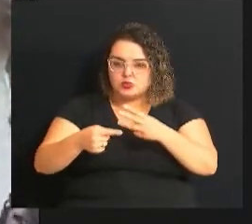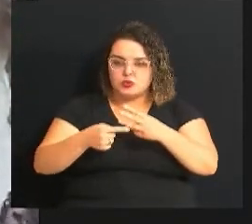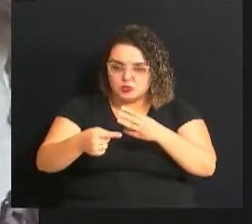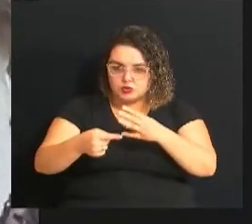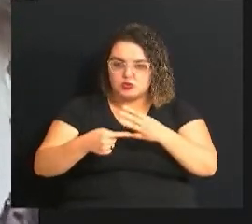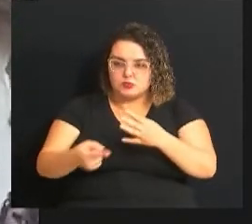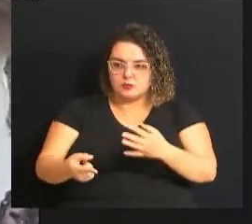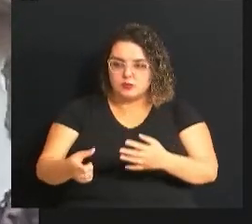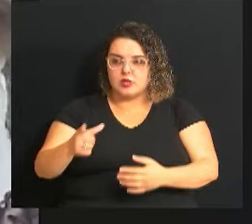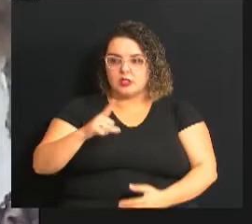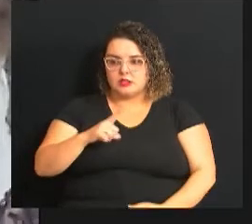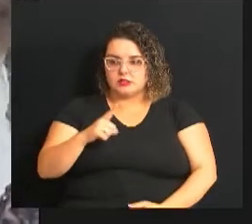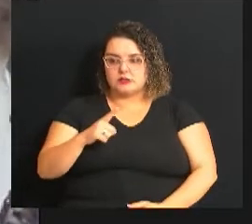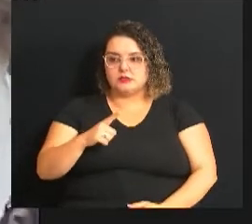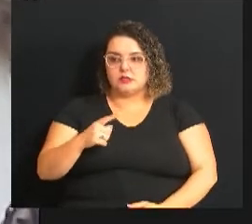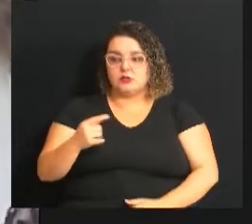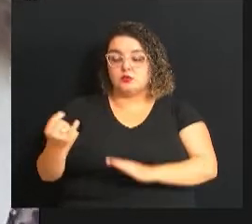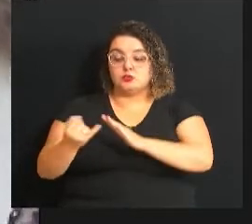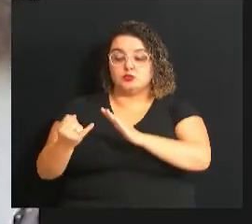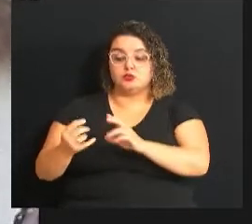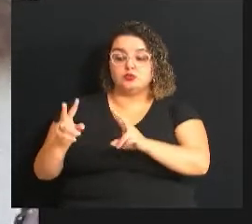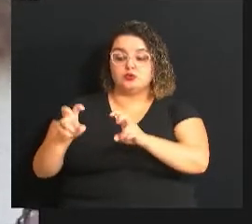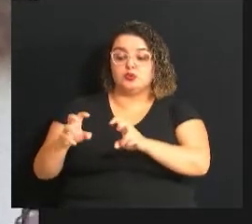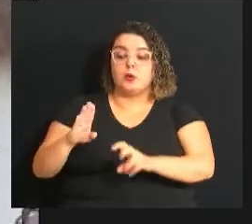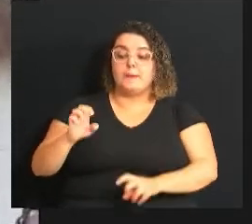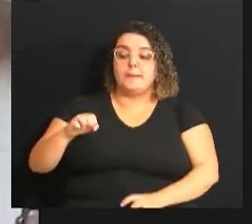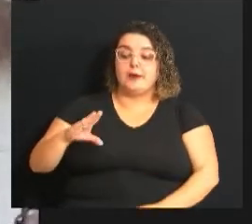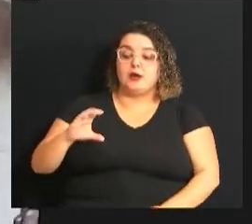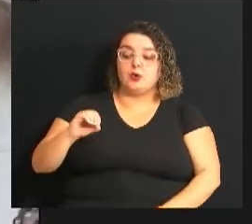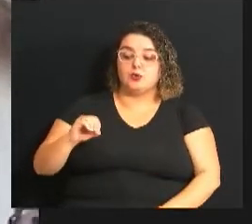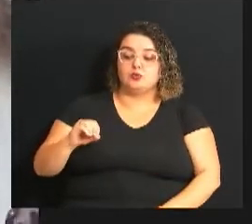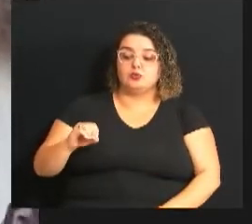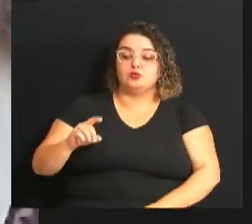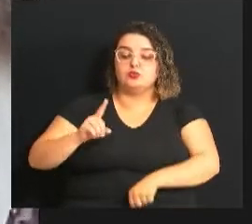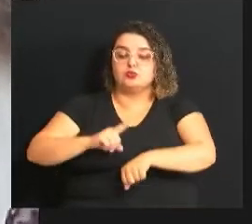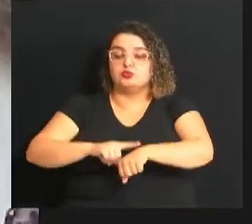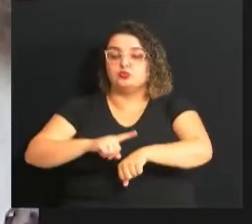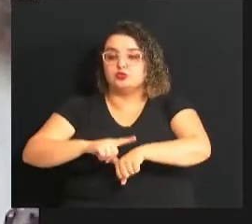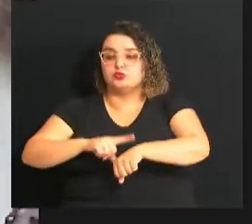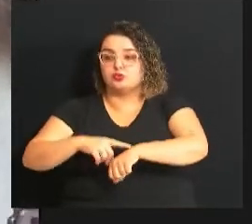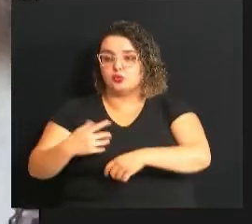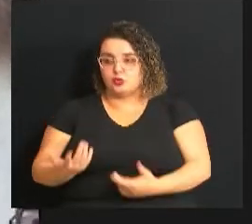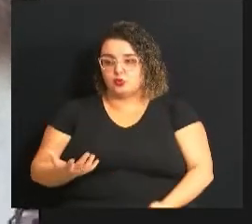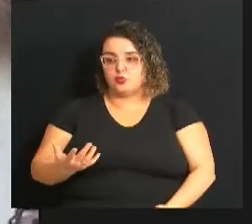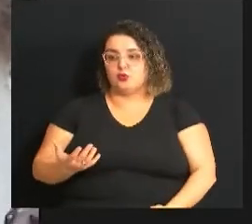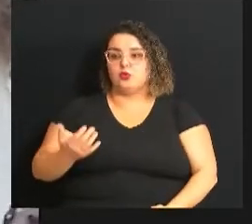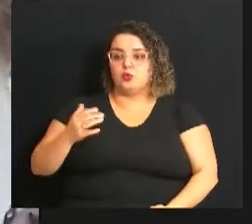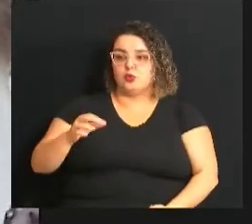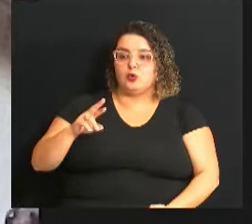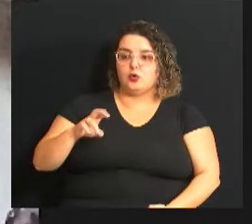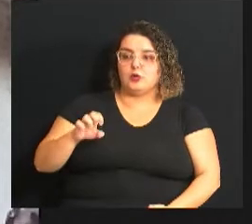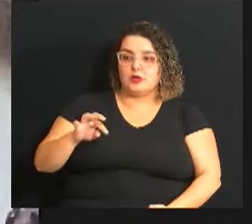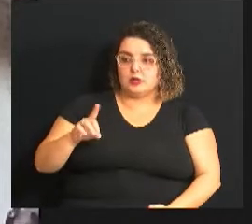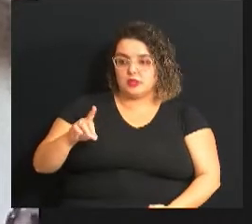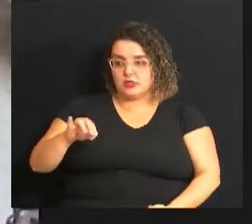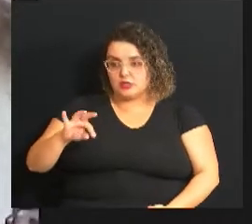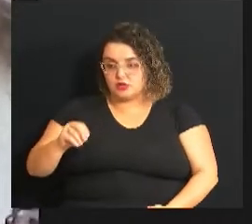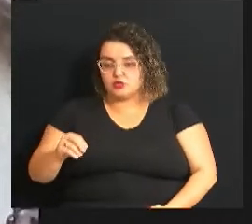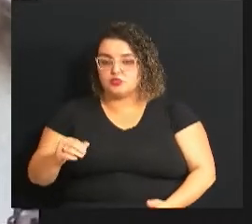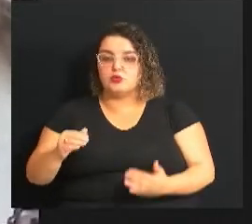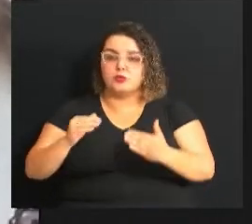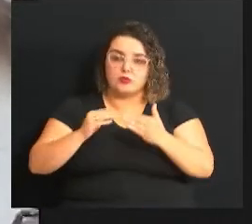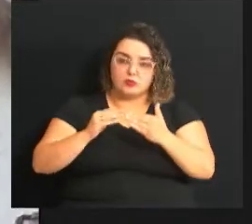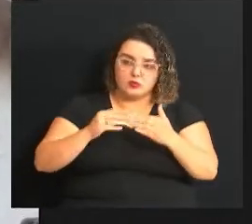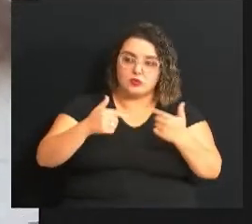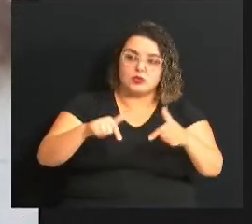Instituto do Banco de Horas. Nesse banco de horas se coloca o crédito a favor do trabalhador, ou seja,